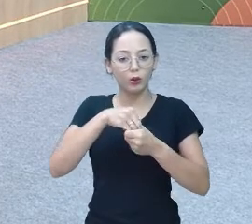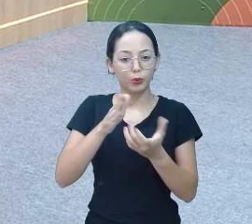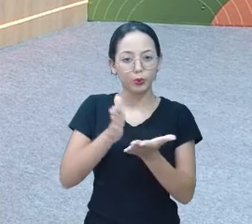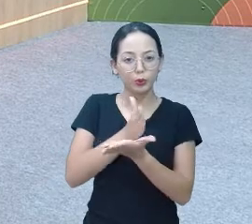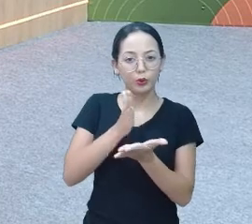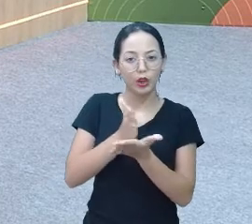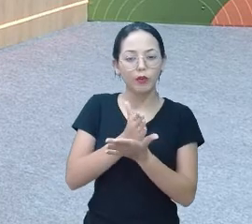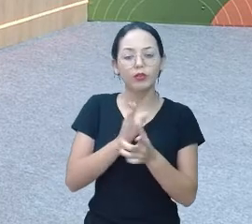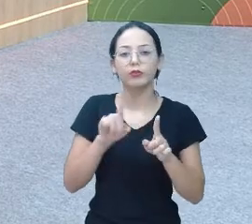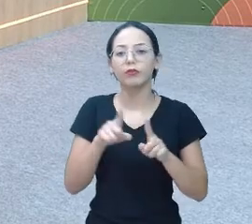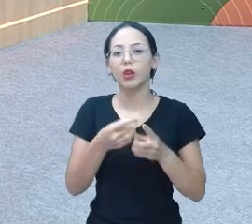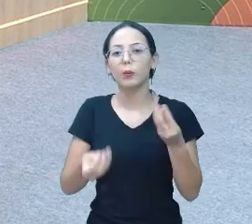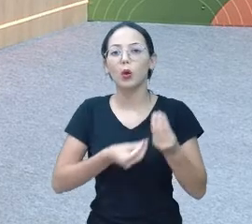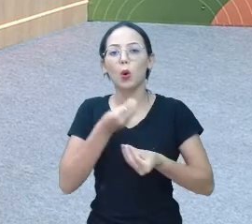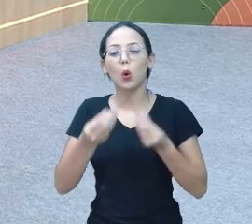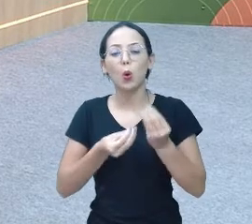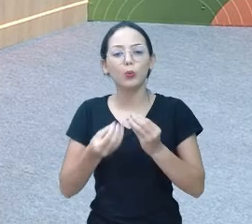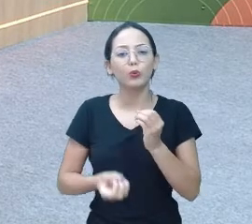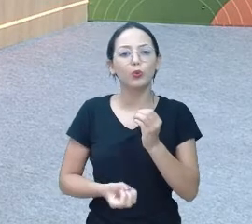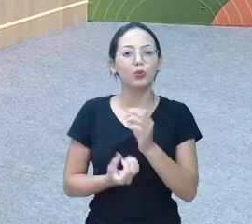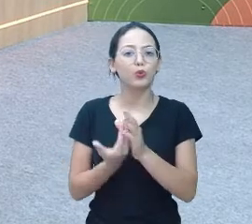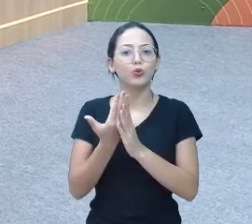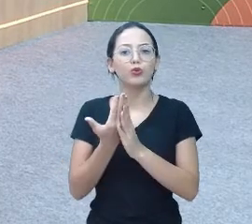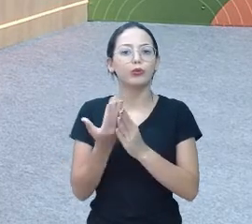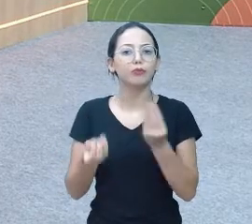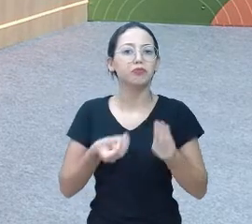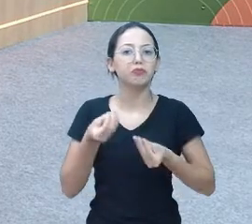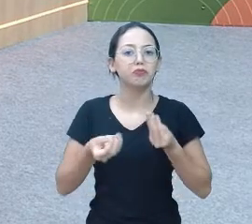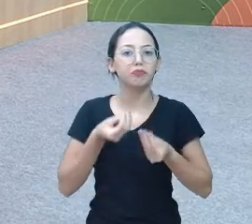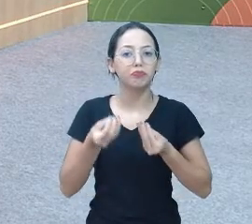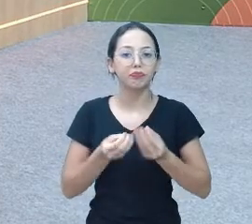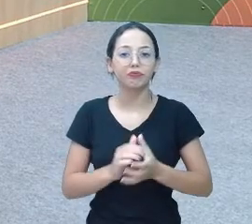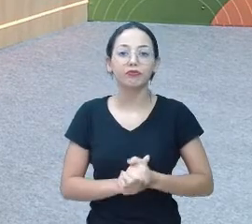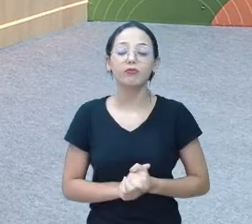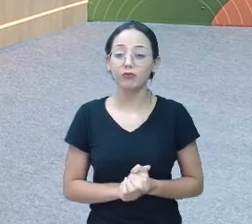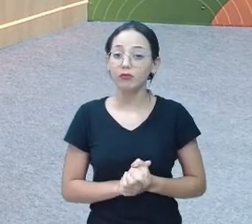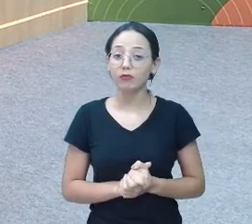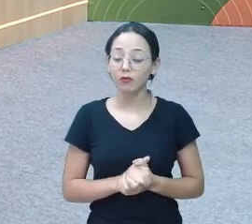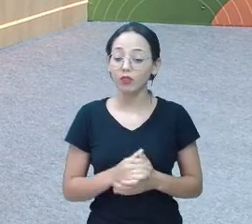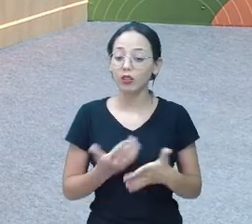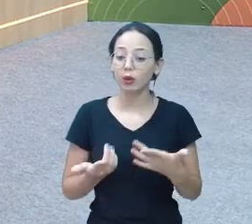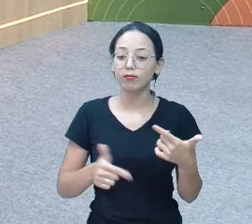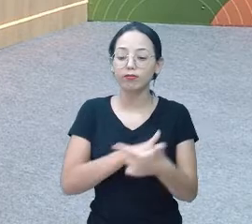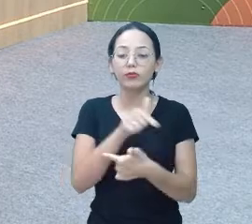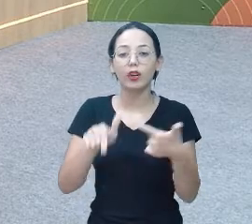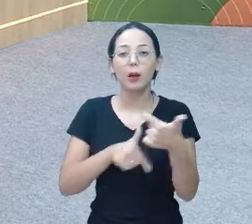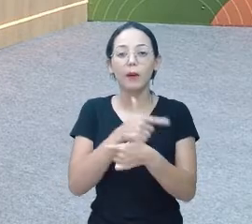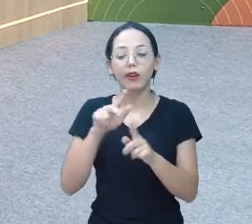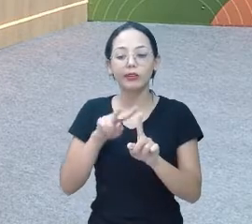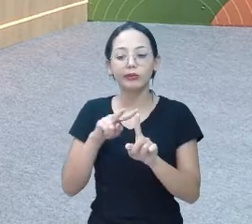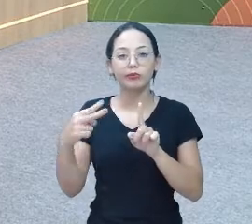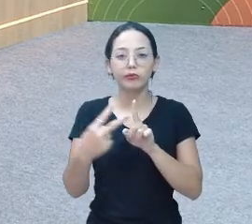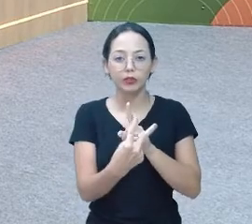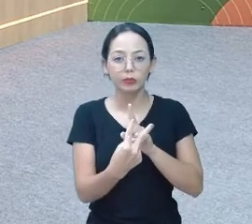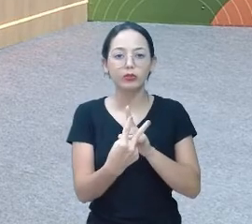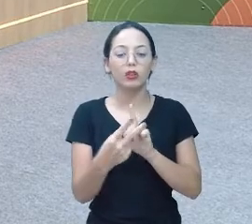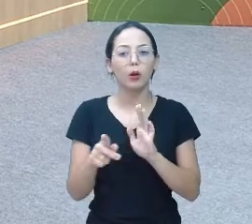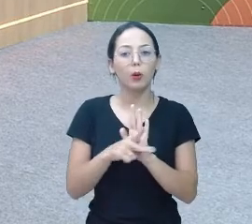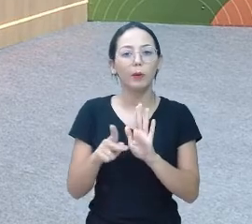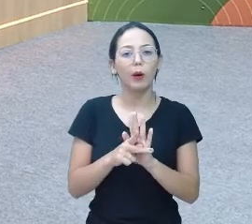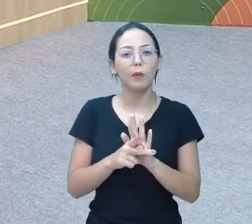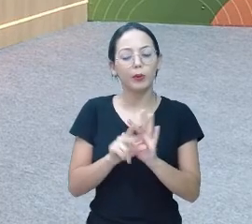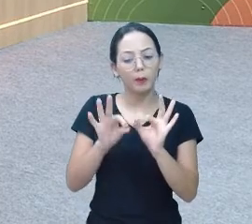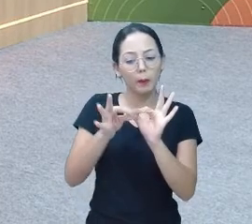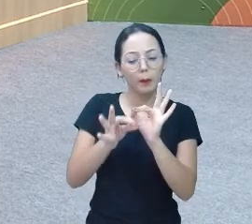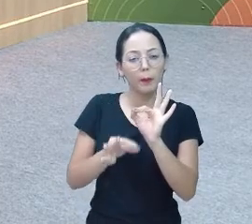caderno, e como é que aquilo surgiu, tá bom? Então a gente vai trabalhar muito hoje a ideia da percepção, a ideia da